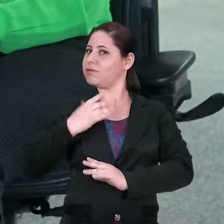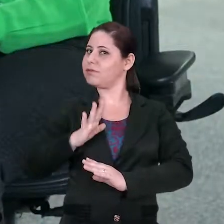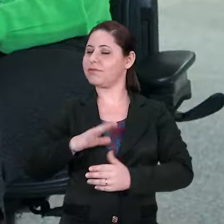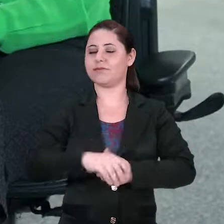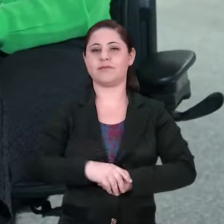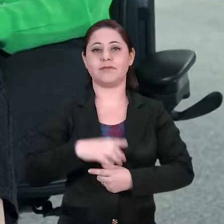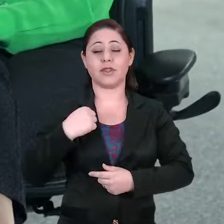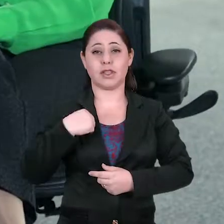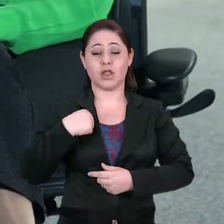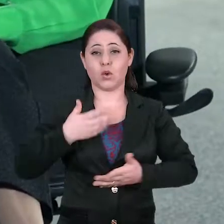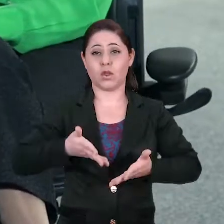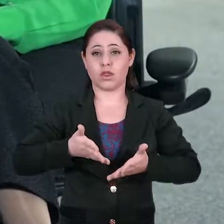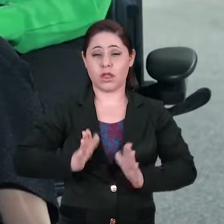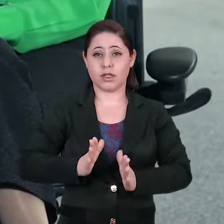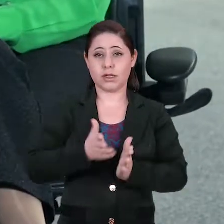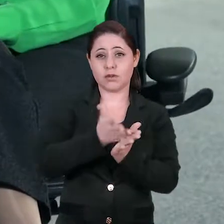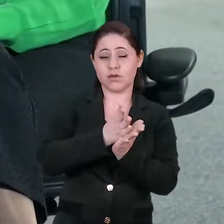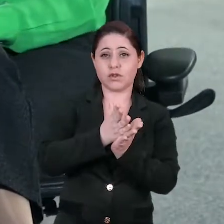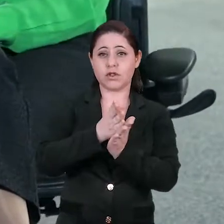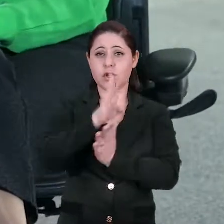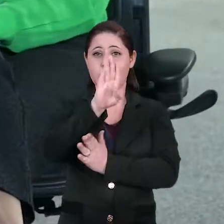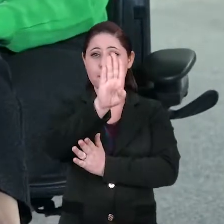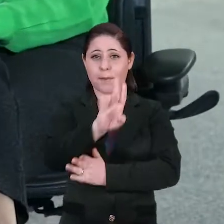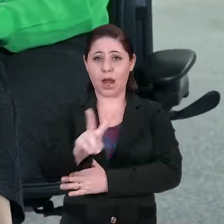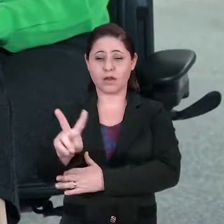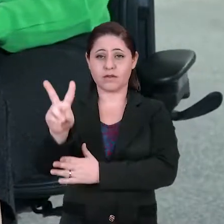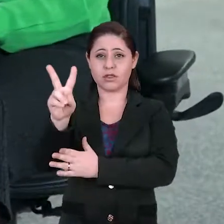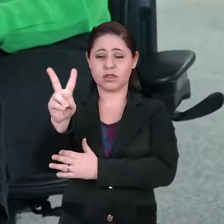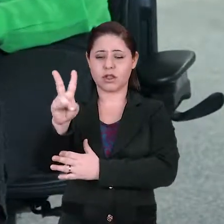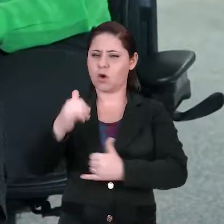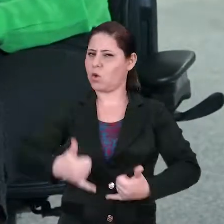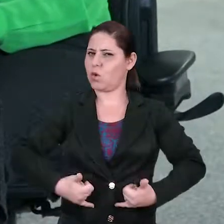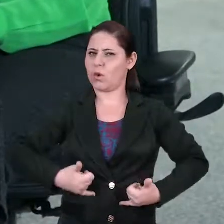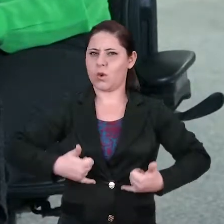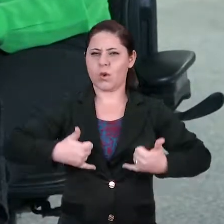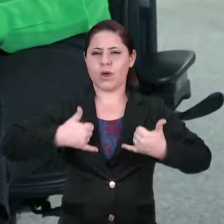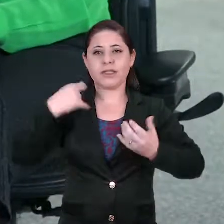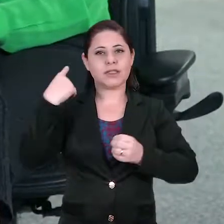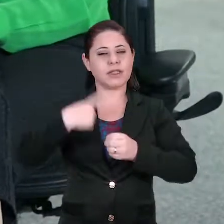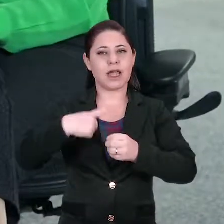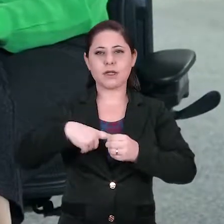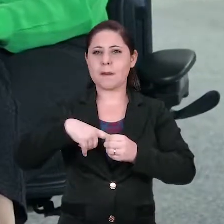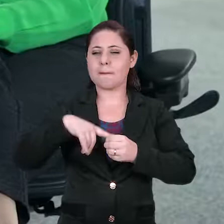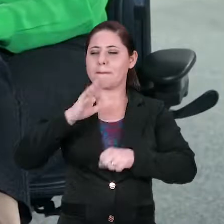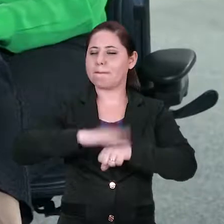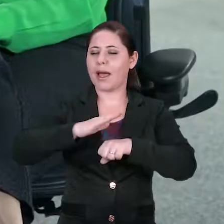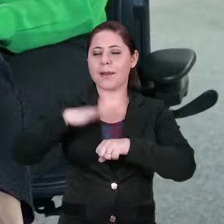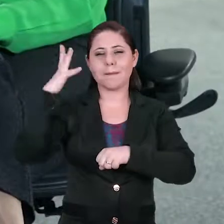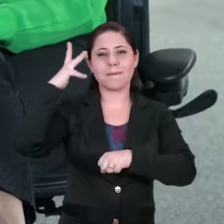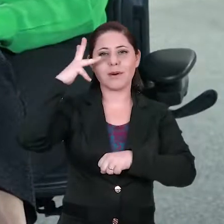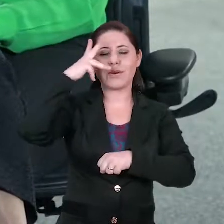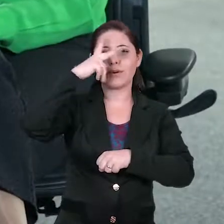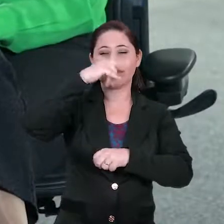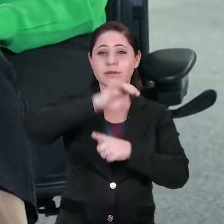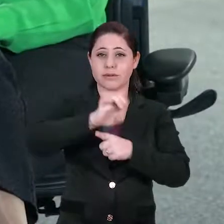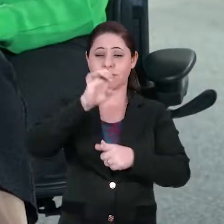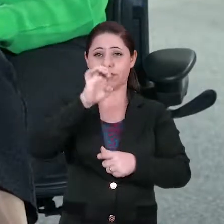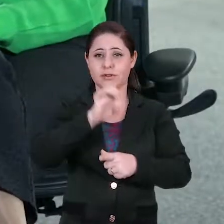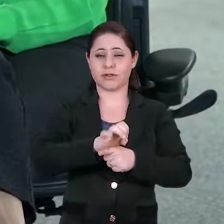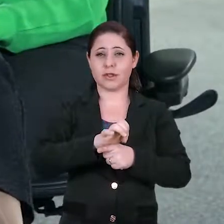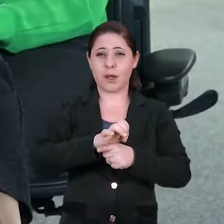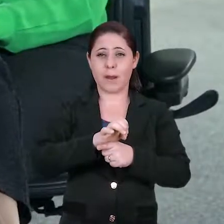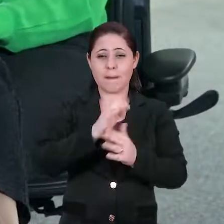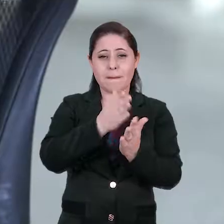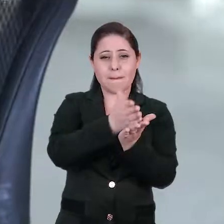Benhur. Não é. Mas nasci na fronteira e tenho um orgulho enorme. Eu falo sempre que é a cidade mais bonita do estado. Chama-se